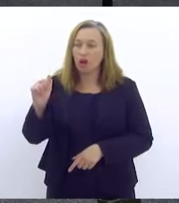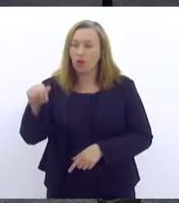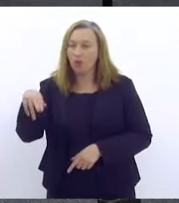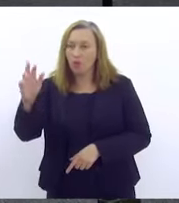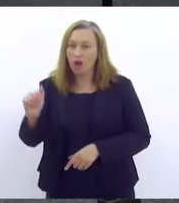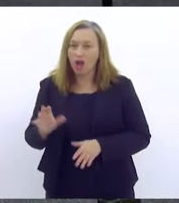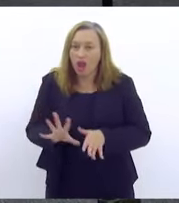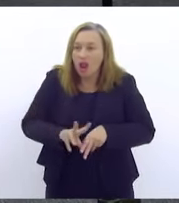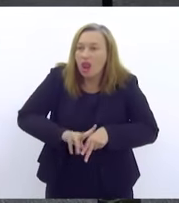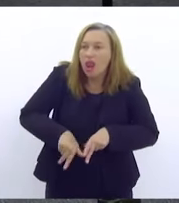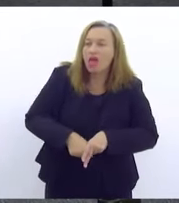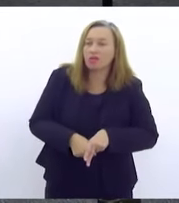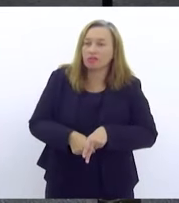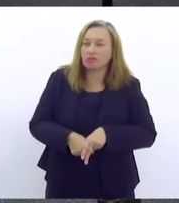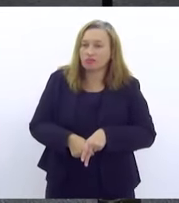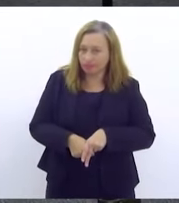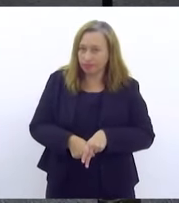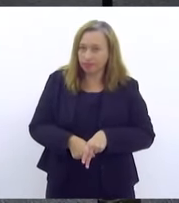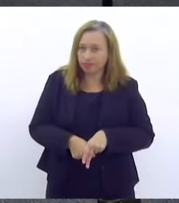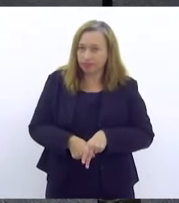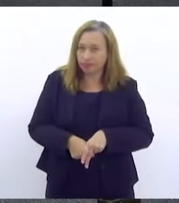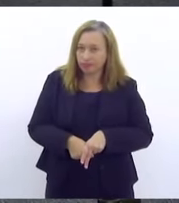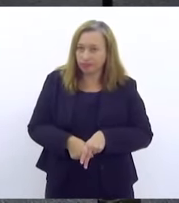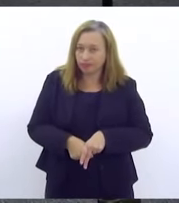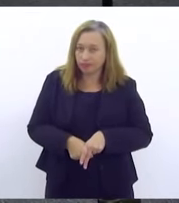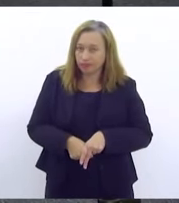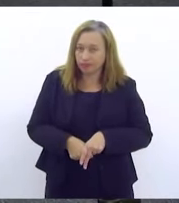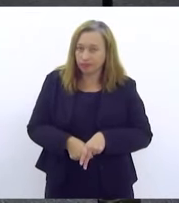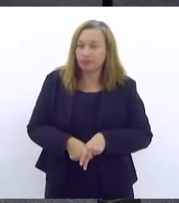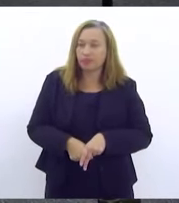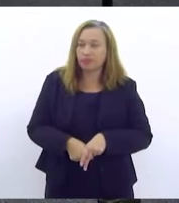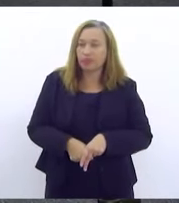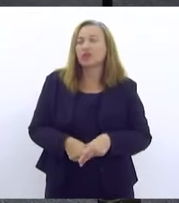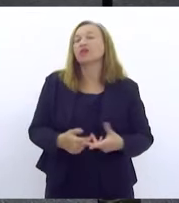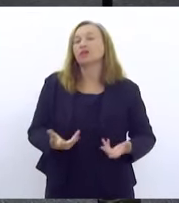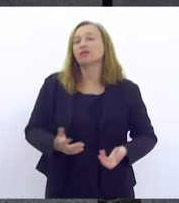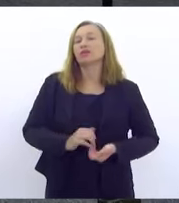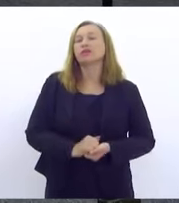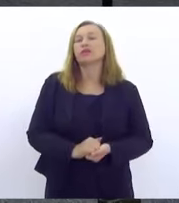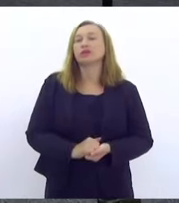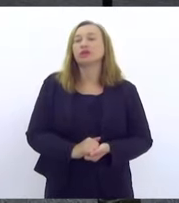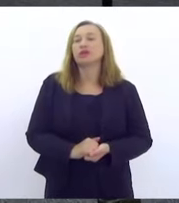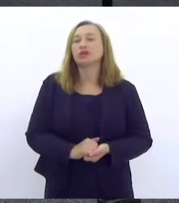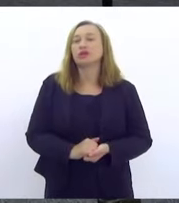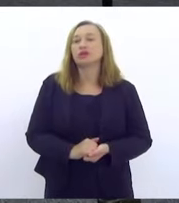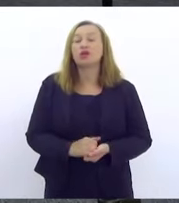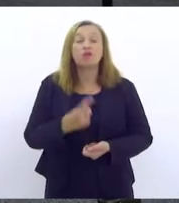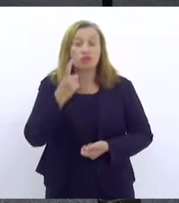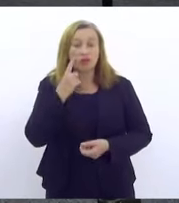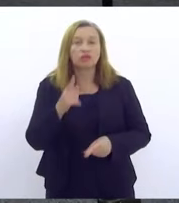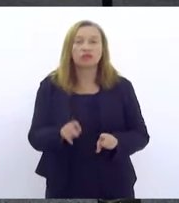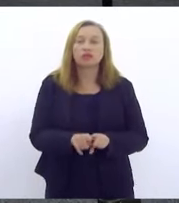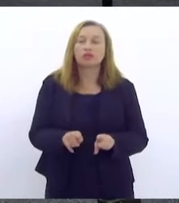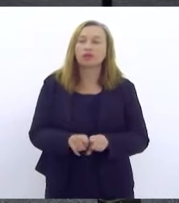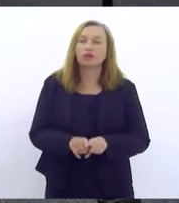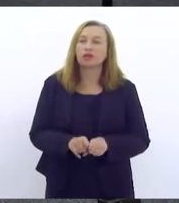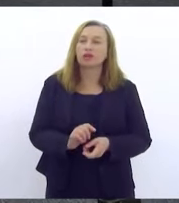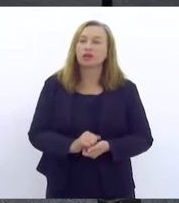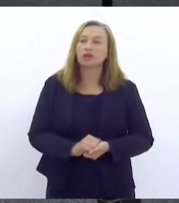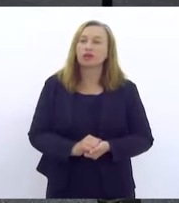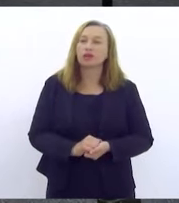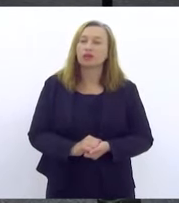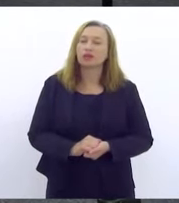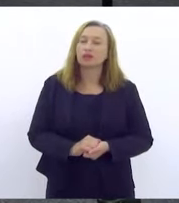ladroagem, no coxo do banditismo. Comem no mesmo coxo. Visto que pego